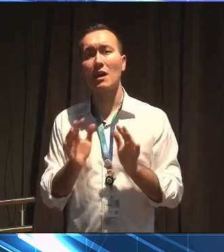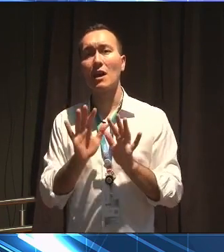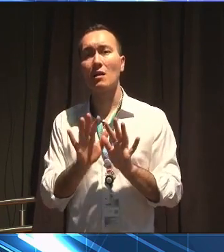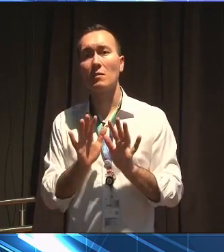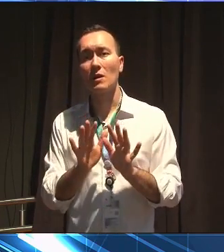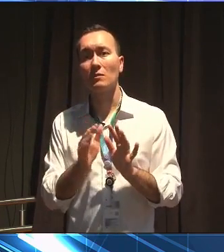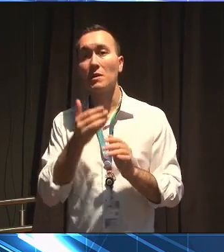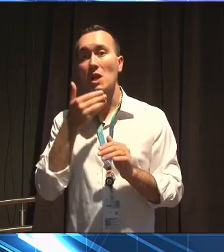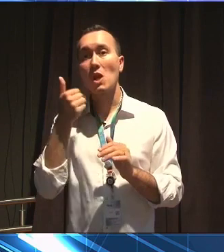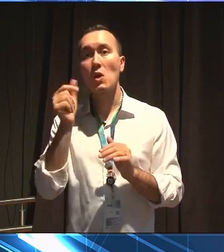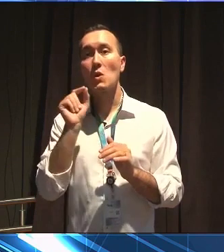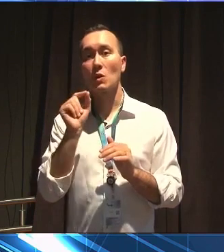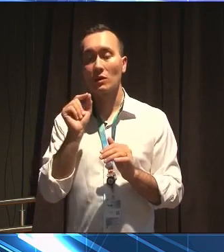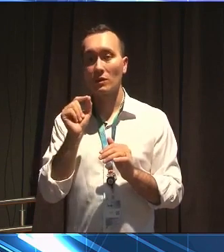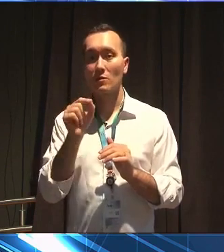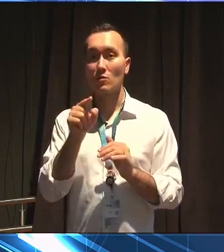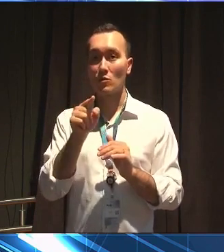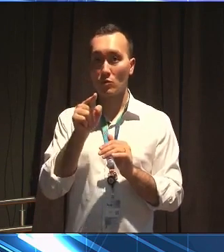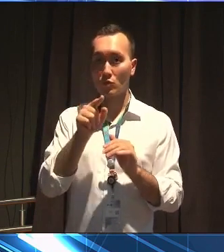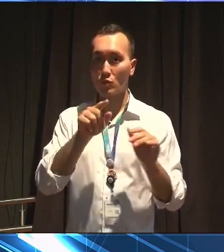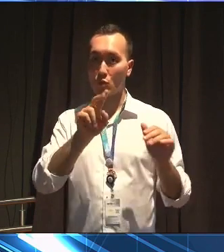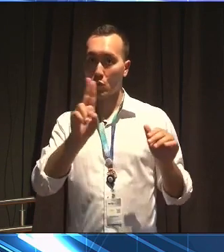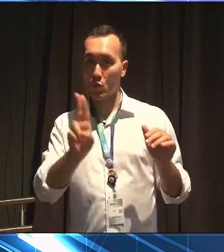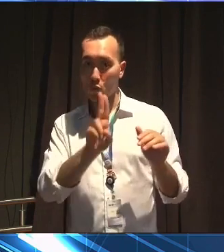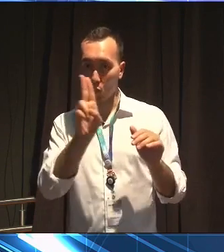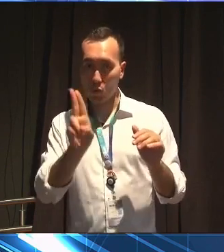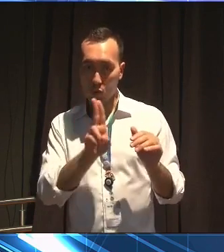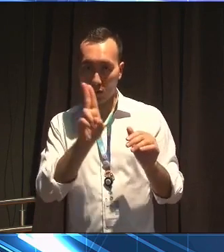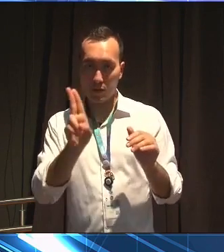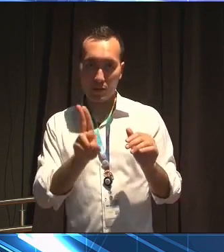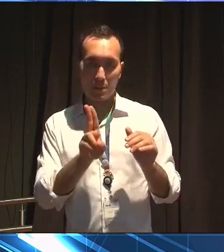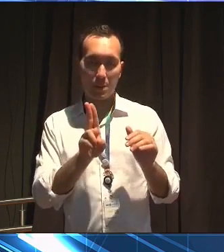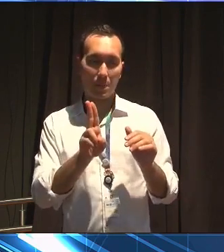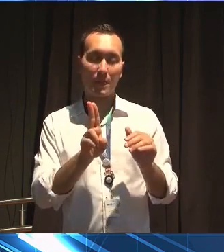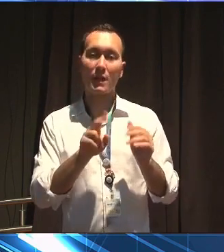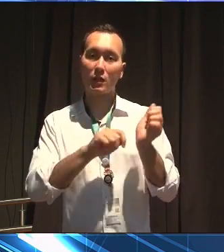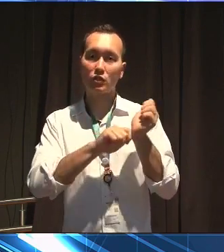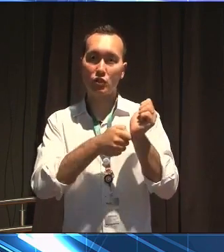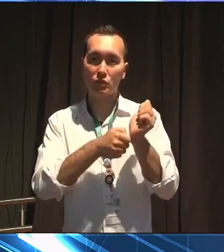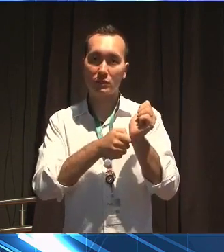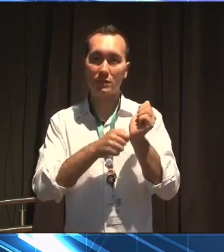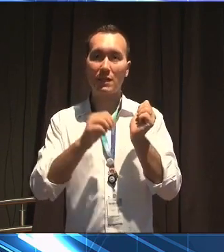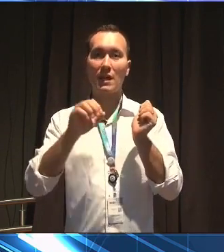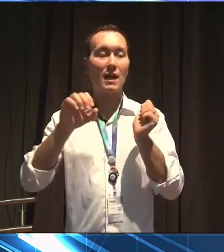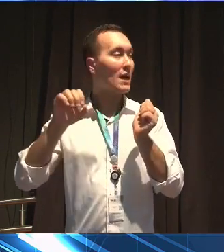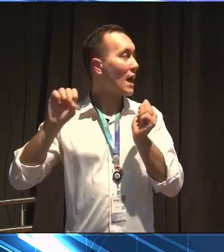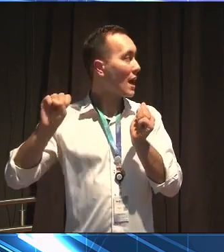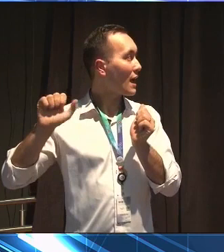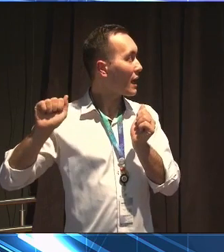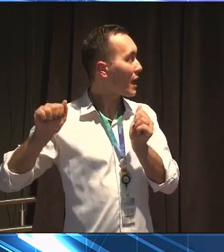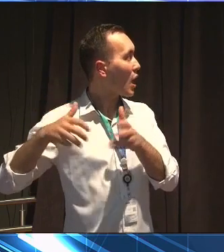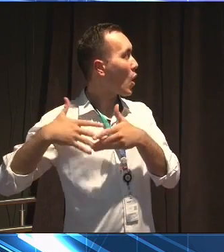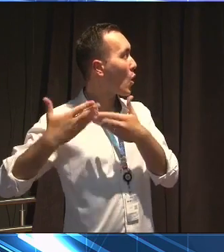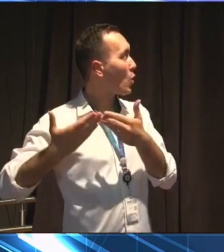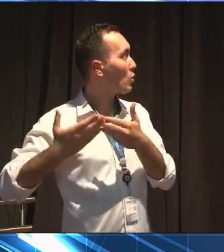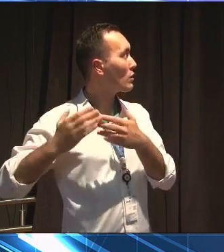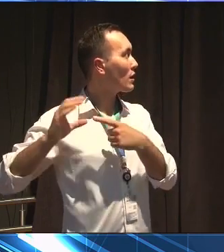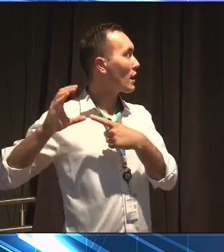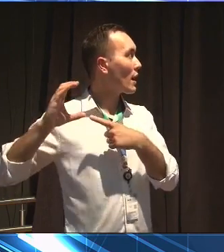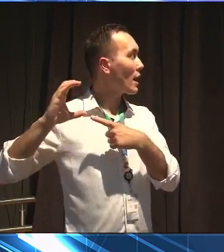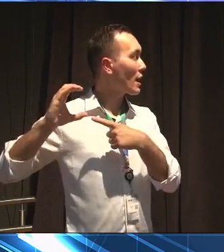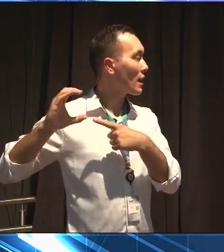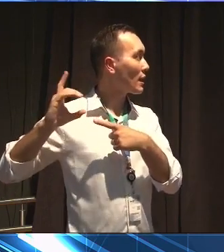chave de criptografia assimétrica. Daí eu vou usar uma RSA ou uma ECDSA, que são chaves de assinatura